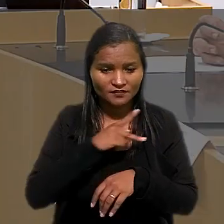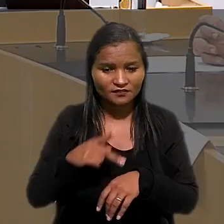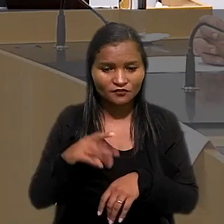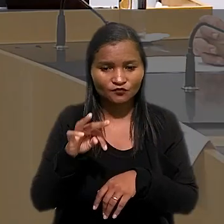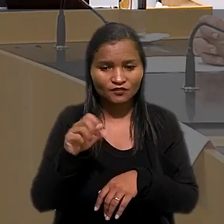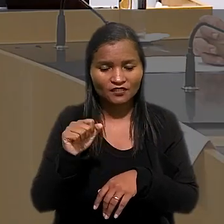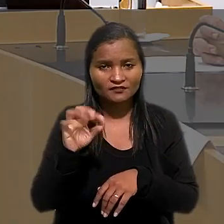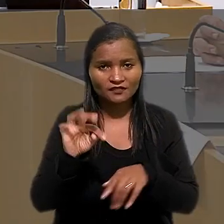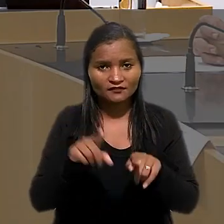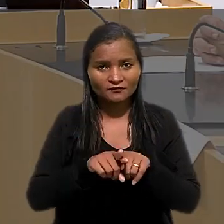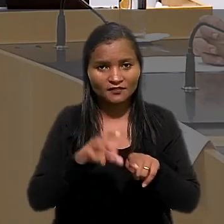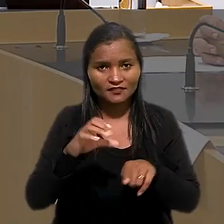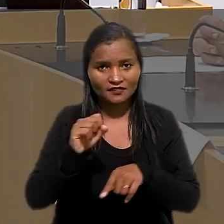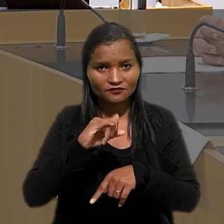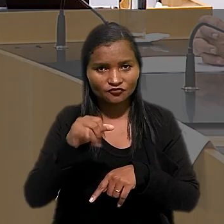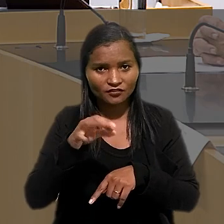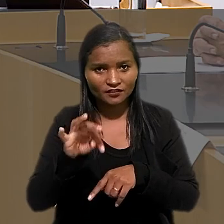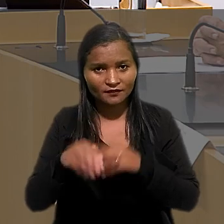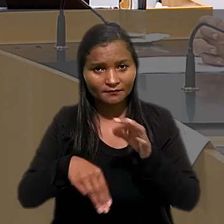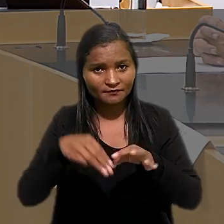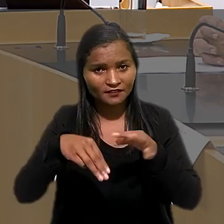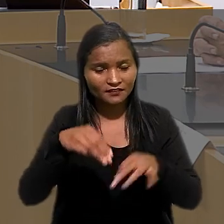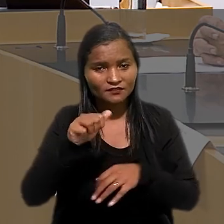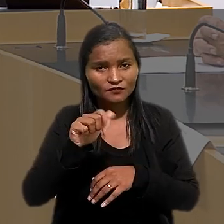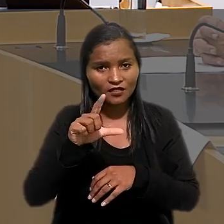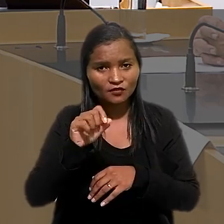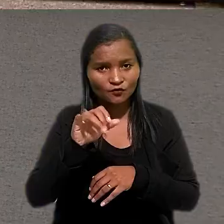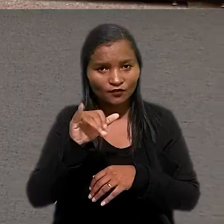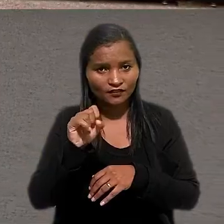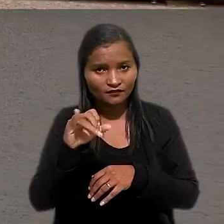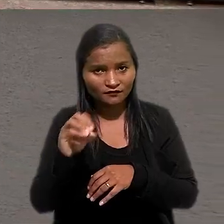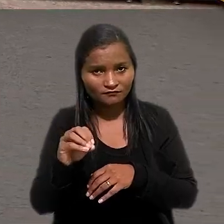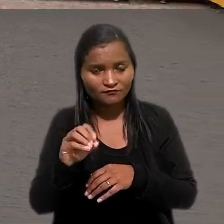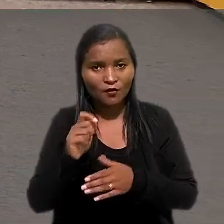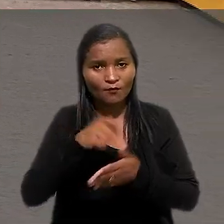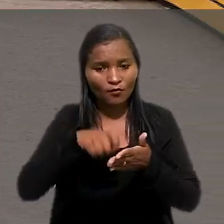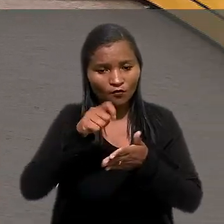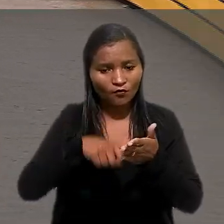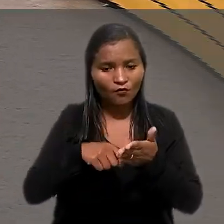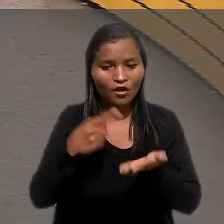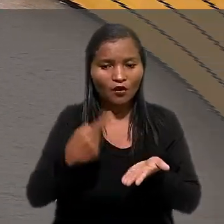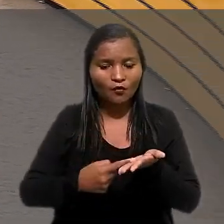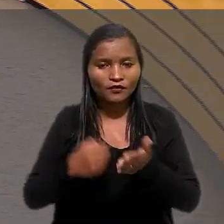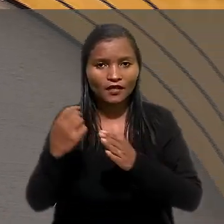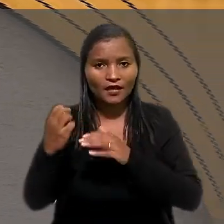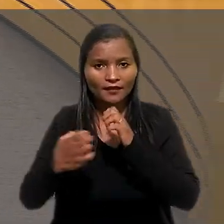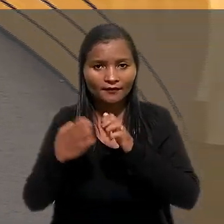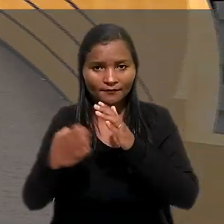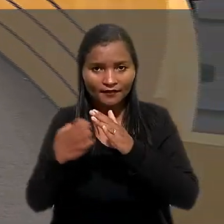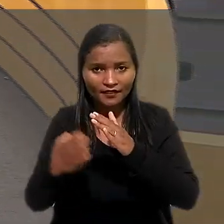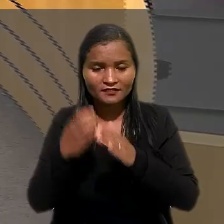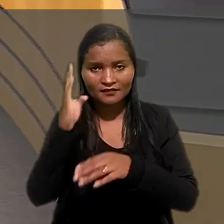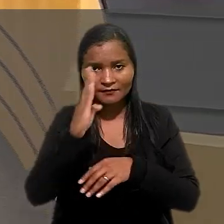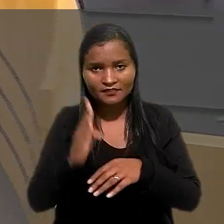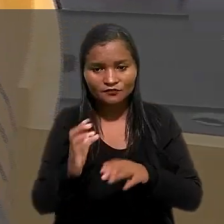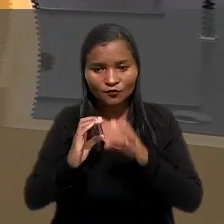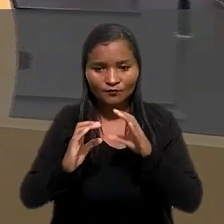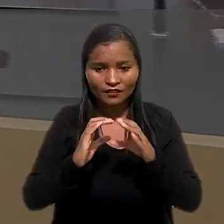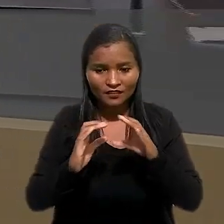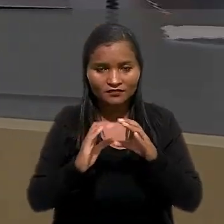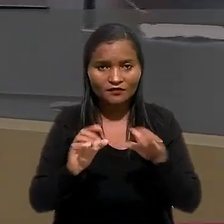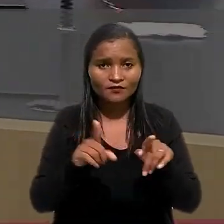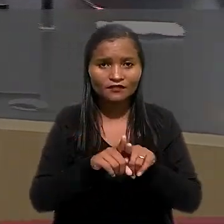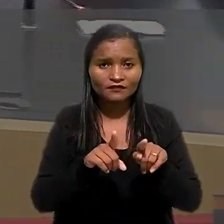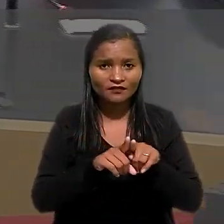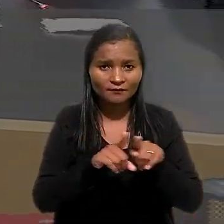O vice-presidente do TST e do CSJT, ministro Aloísio Corrêa da Veiga, homologou o acordo entre a Empresa Brasil de